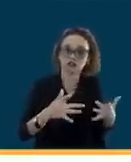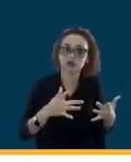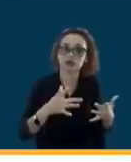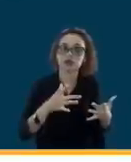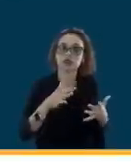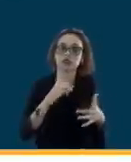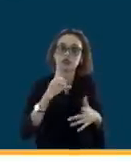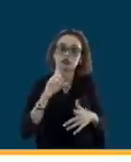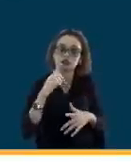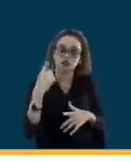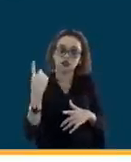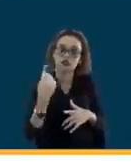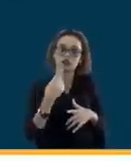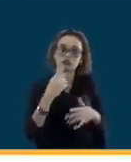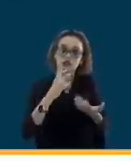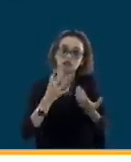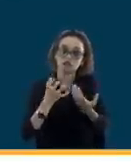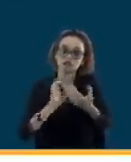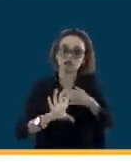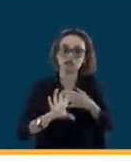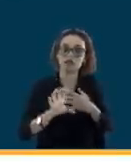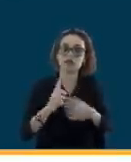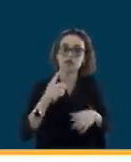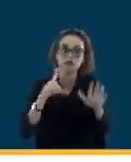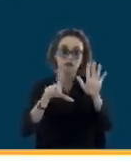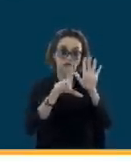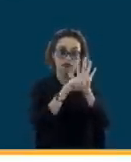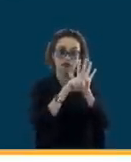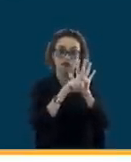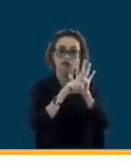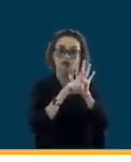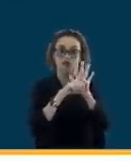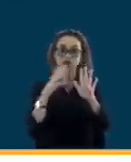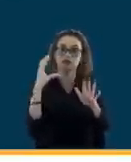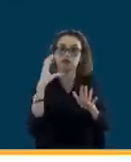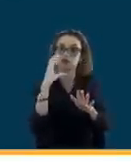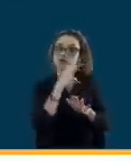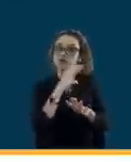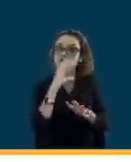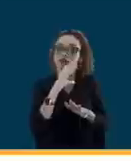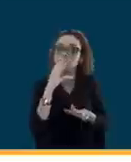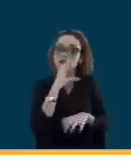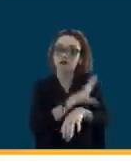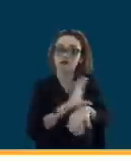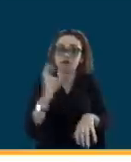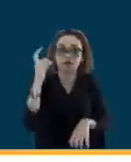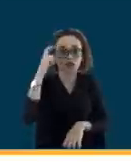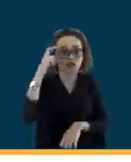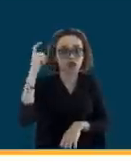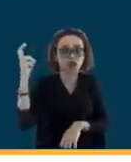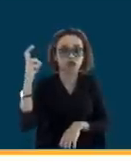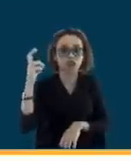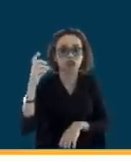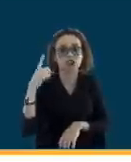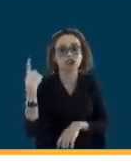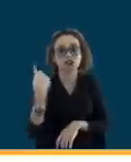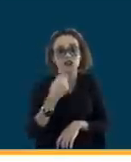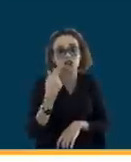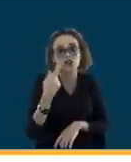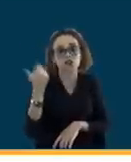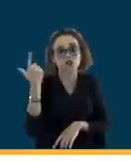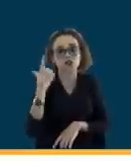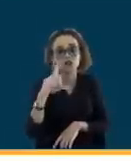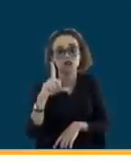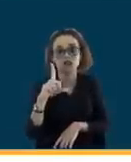meios oferecidos pela lei da emergência cultural, seguramente a gente vai ter oferecido um belo retorno para o povo